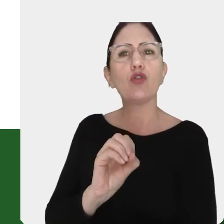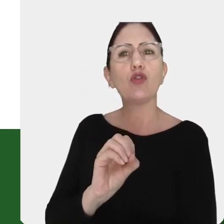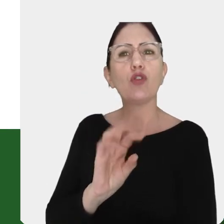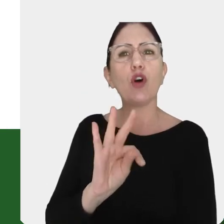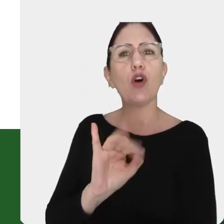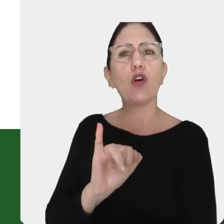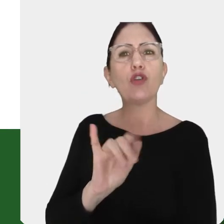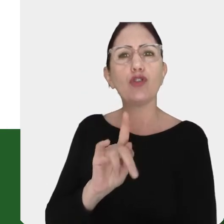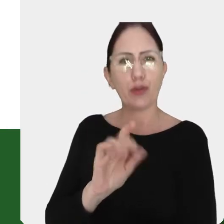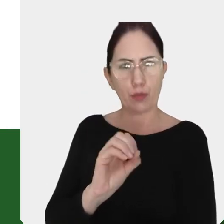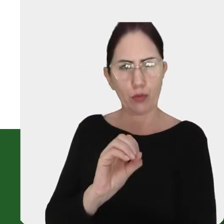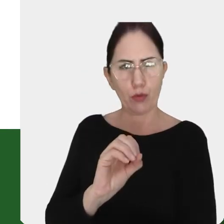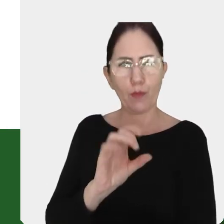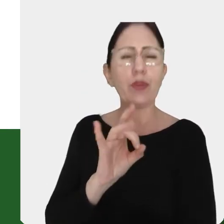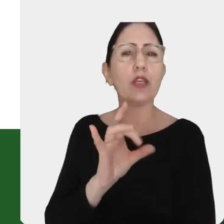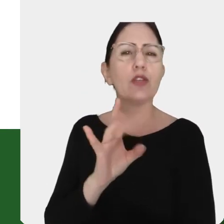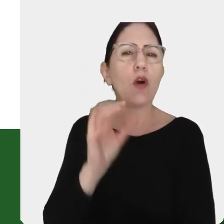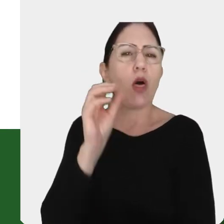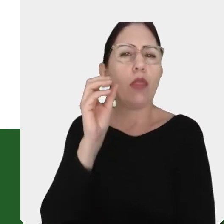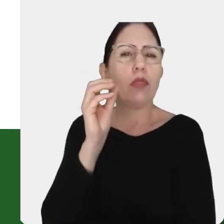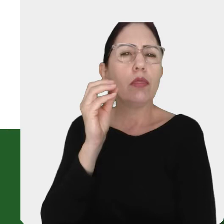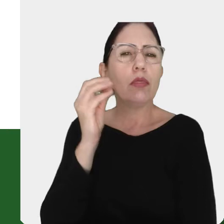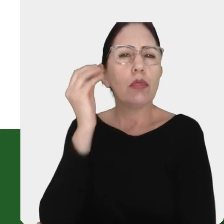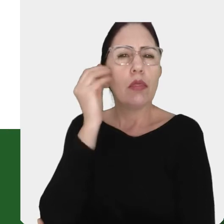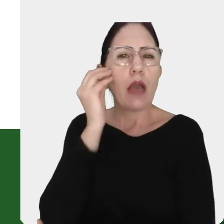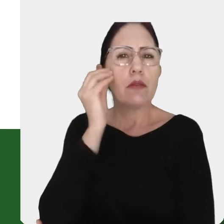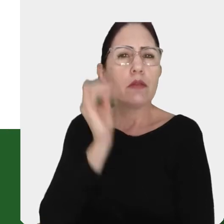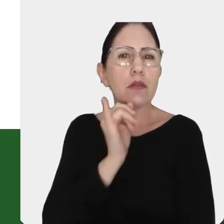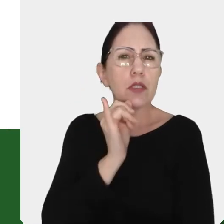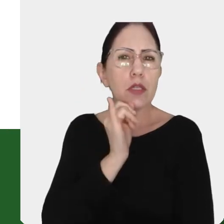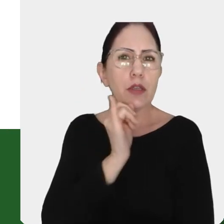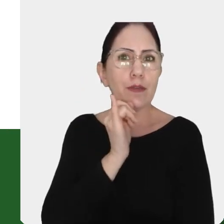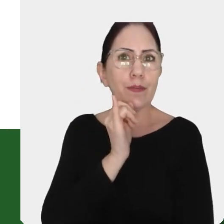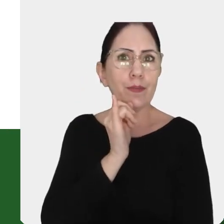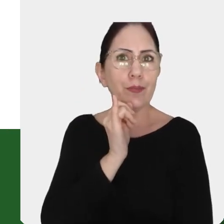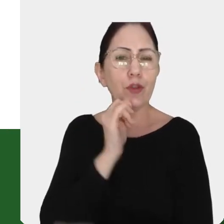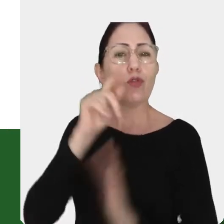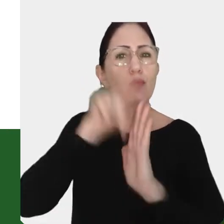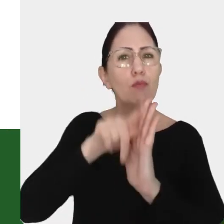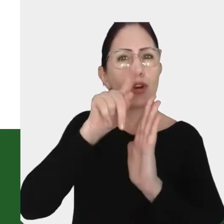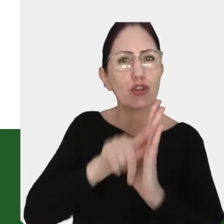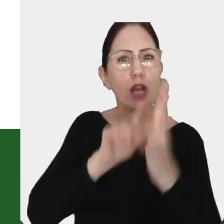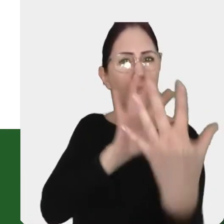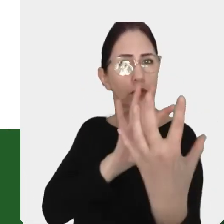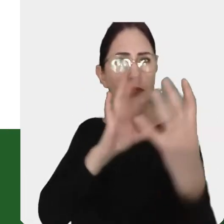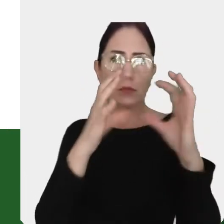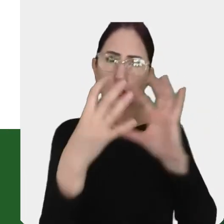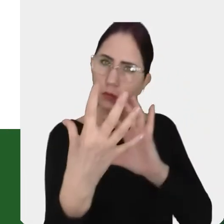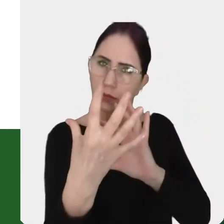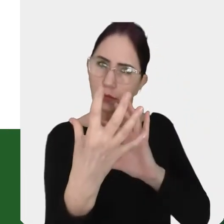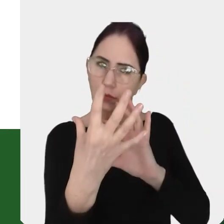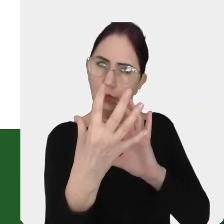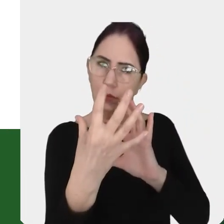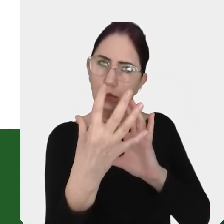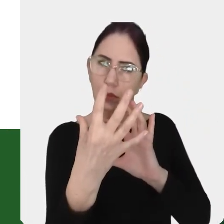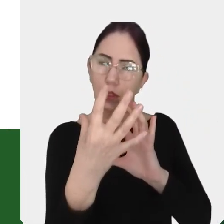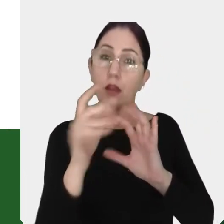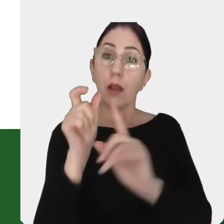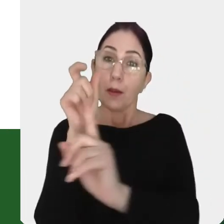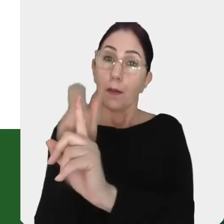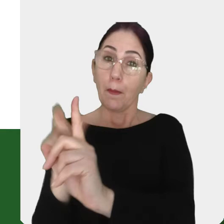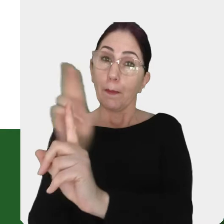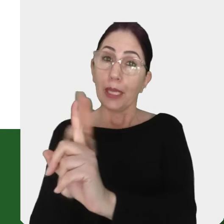papel. De repente, eu imagino, né, que seja de algumas telas de um projeto, de